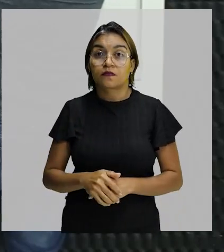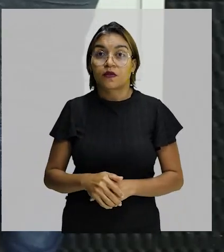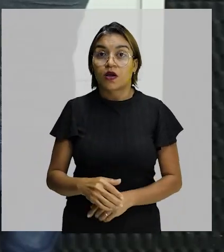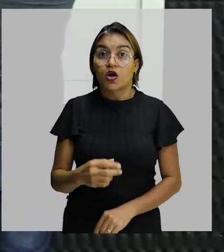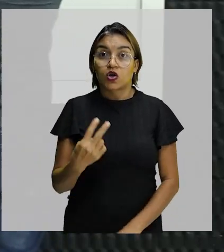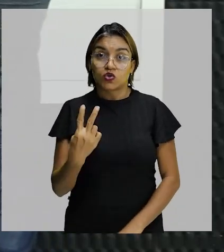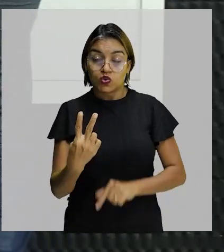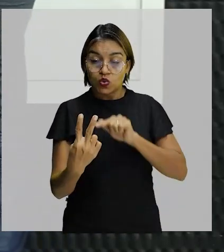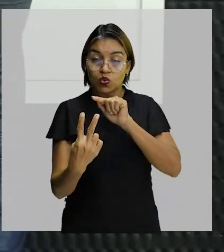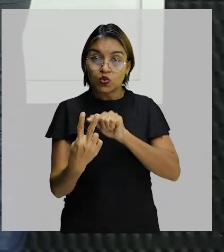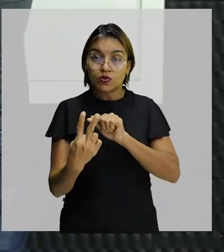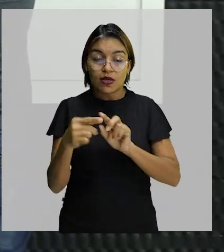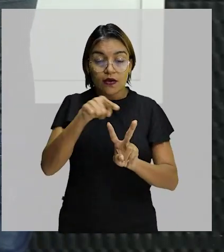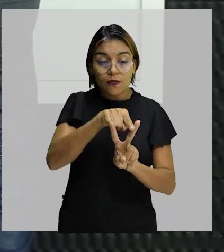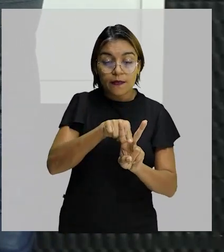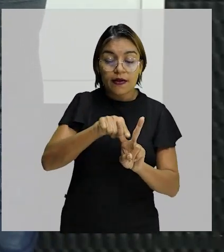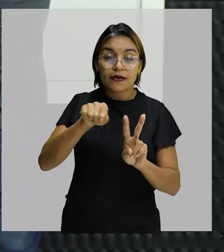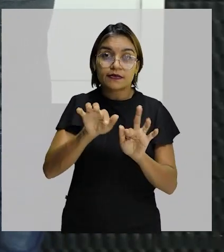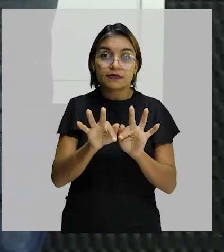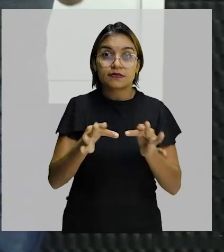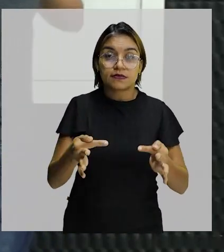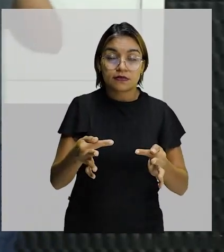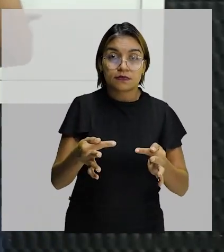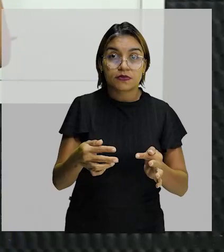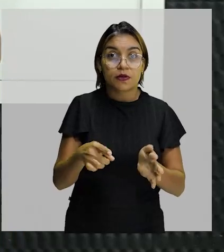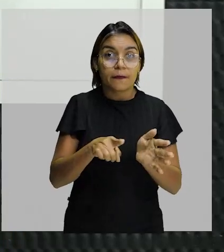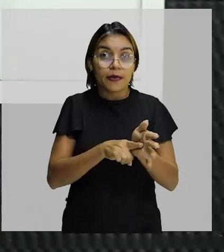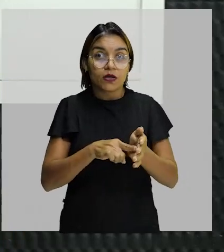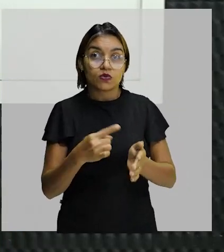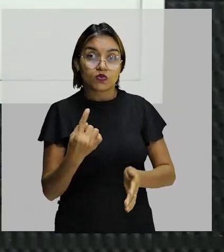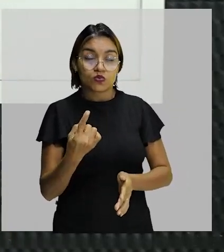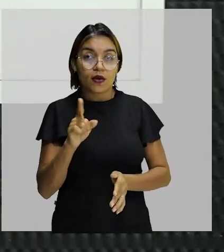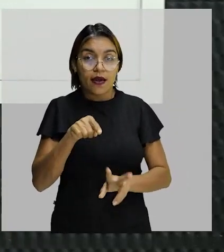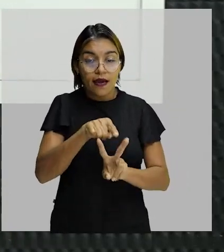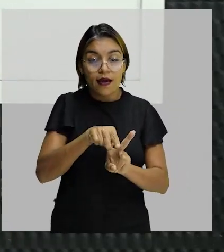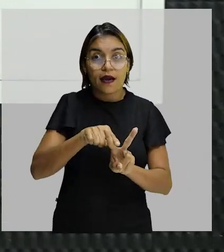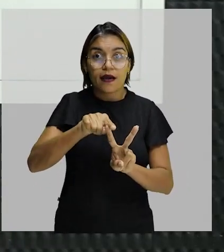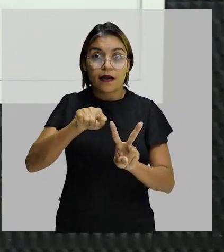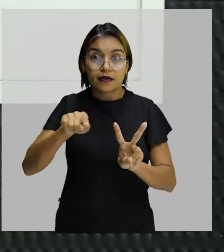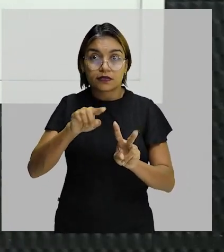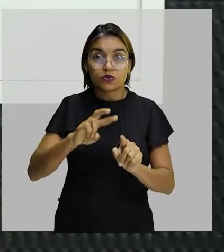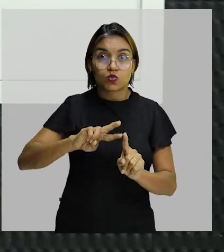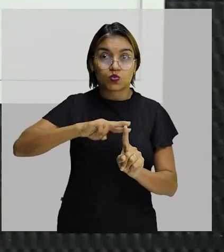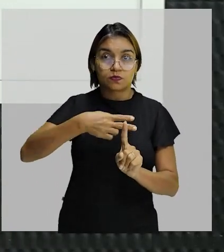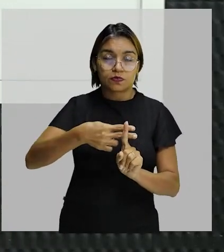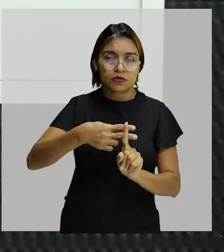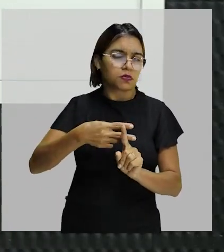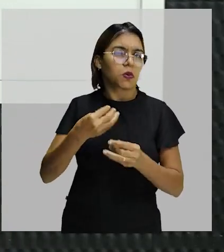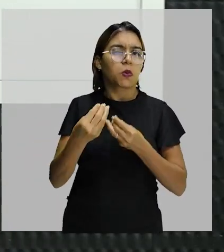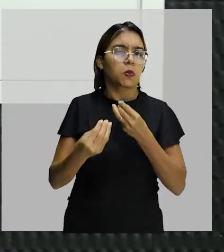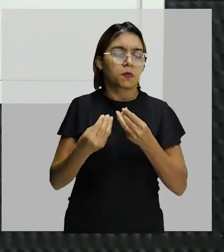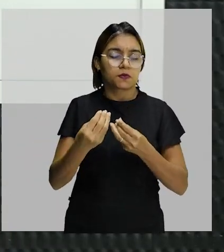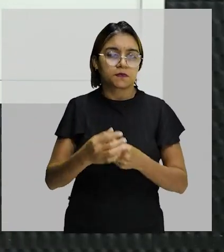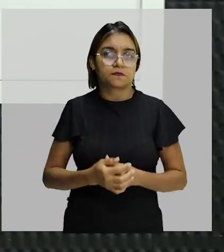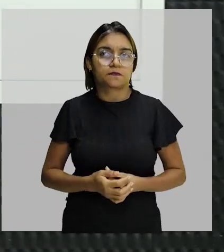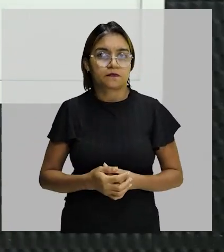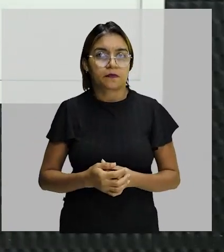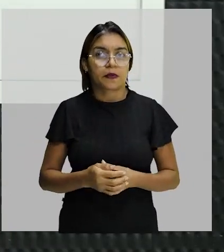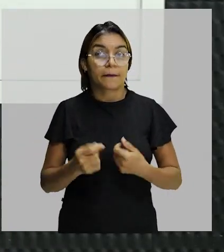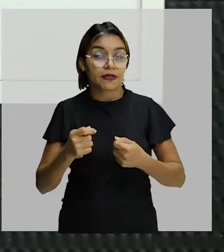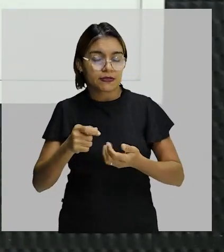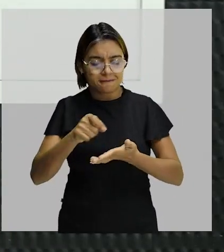raiz simples e que o menos 1 é uma raiz dupla. Então, o que eu vou fazer? Eu vou